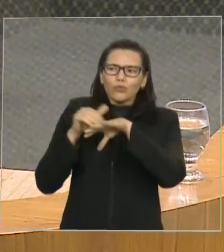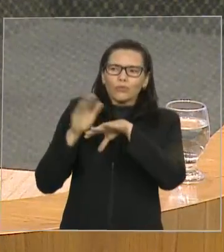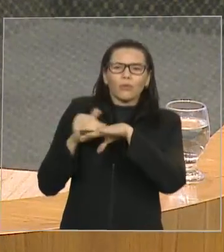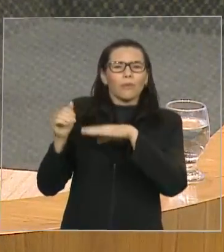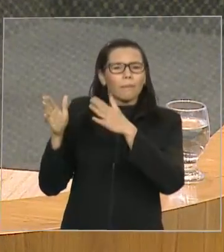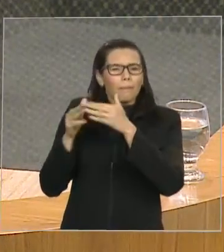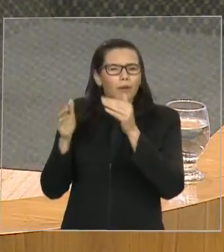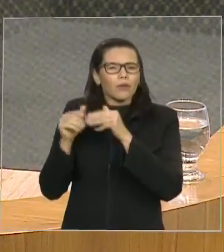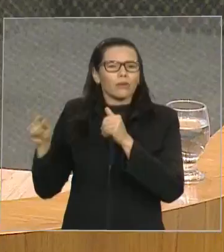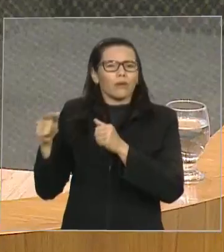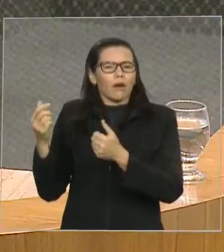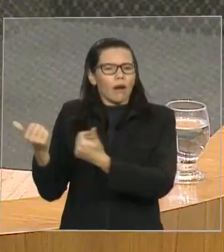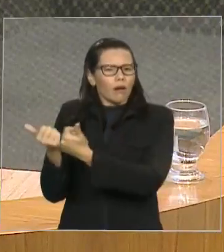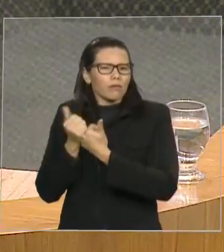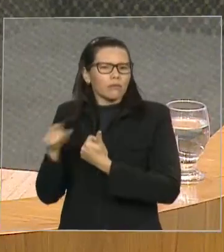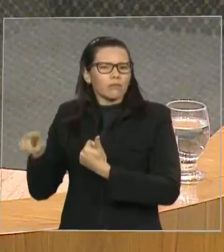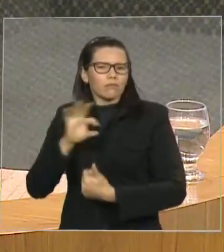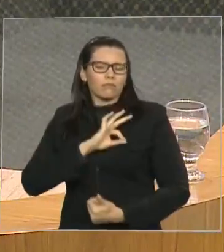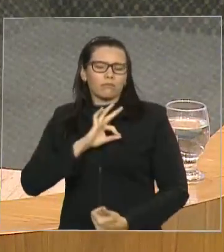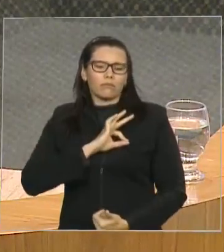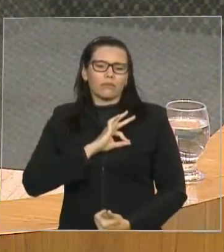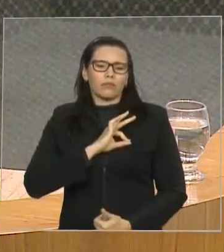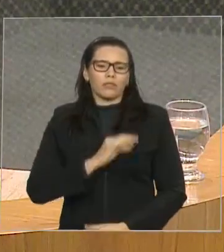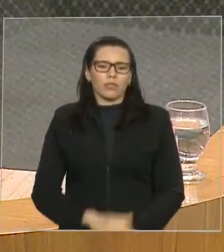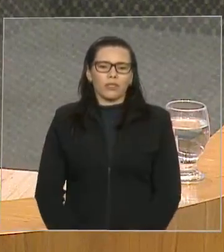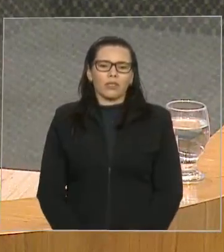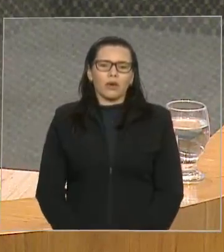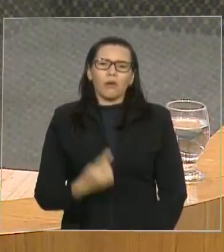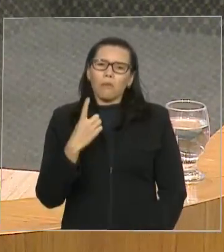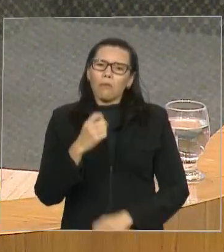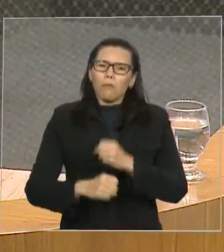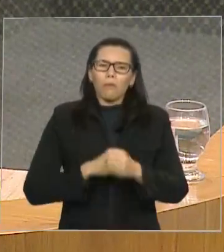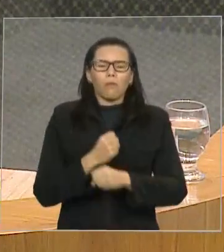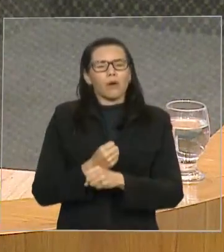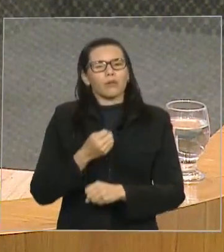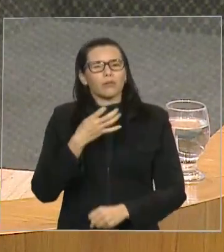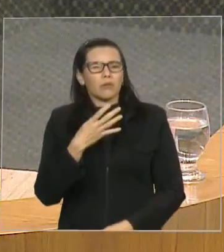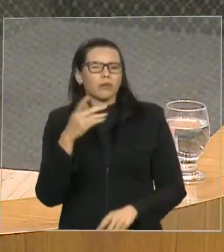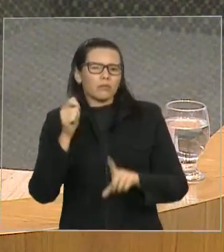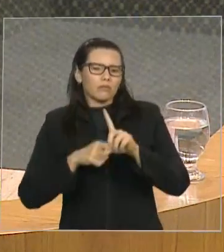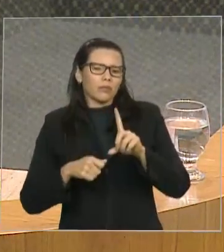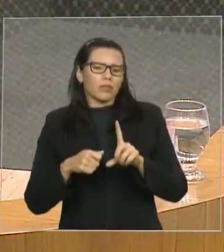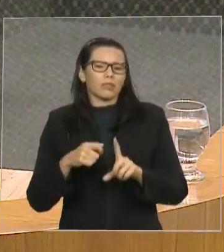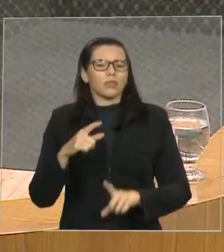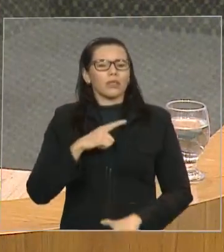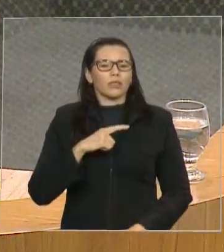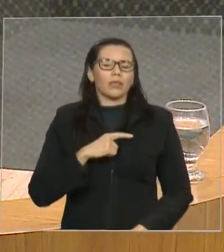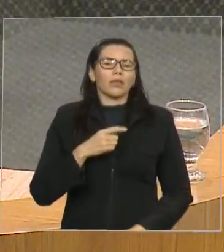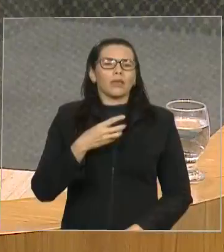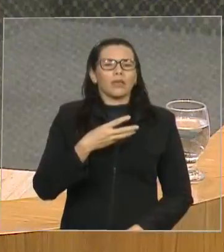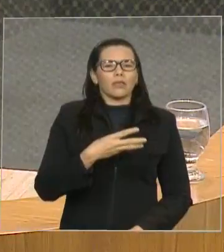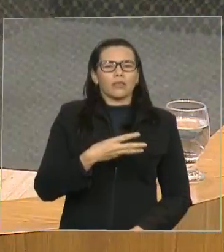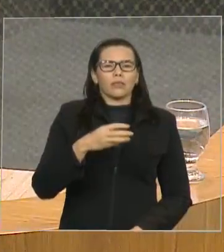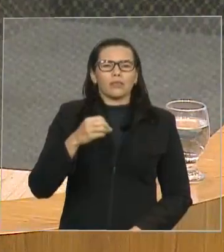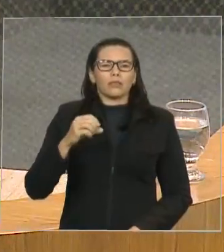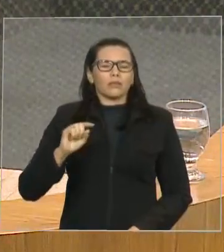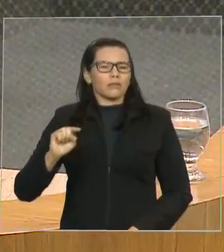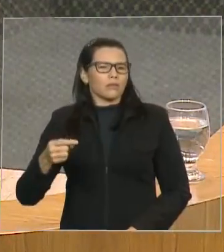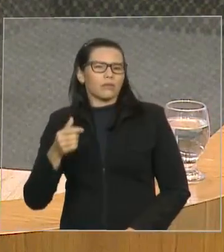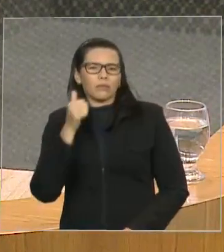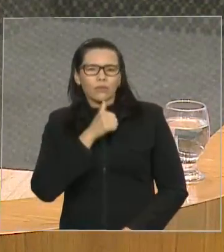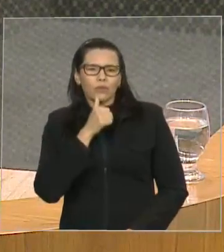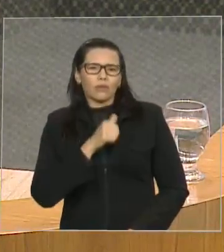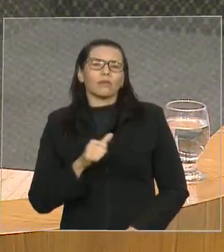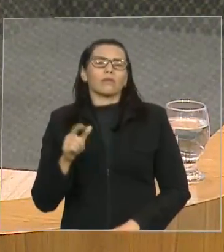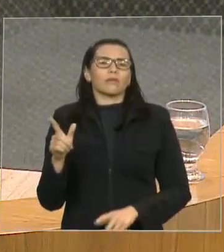com 1 ano e 4 meses de atendimento com a patrulha, nós já estamos com mais de 1.300 mulheres atendendo com essas medidas